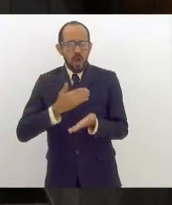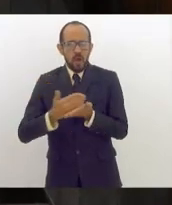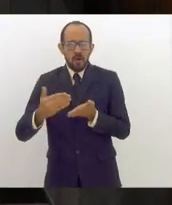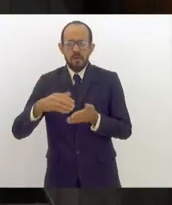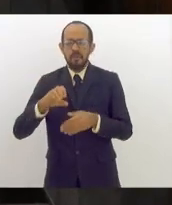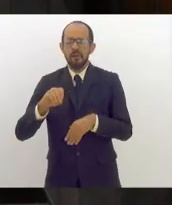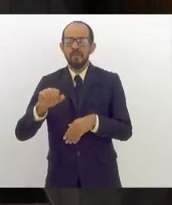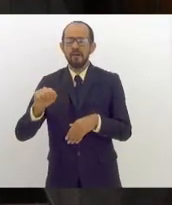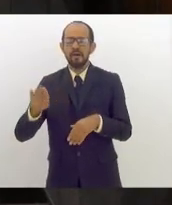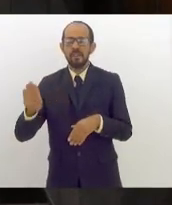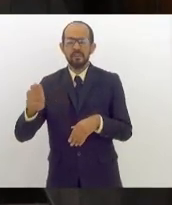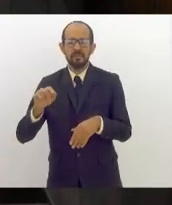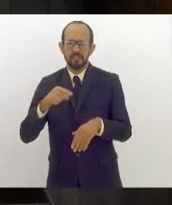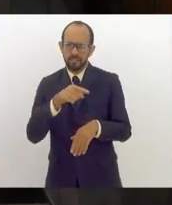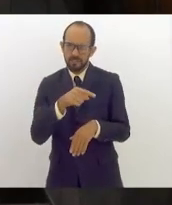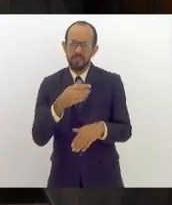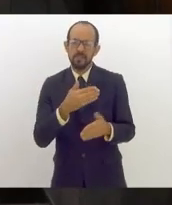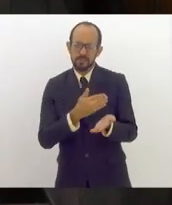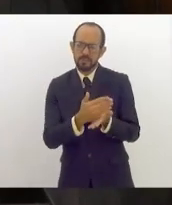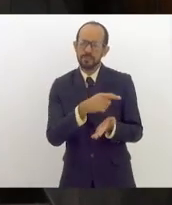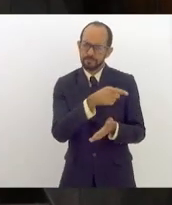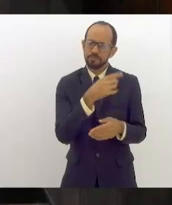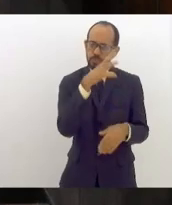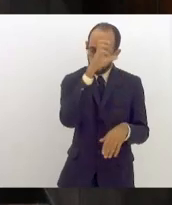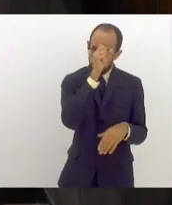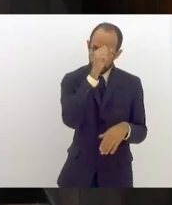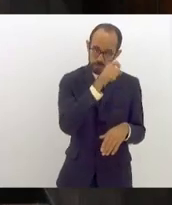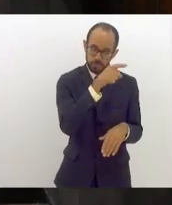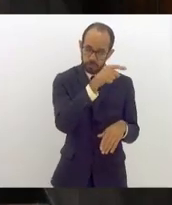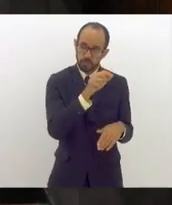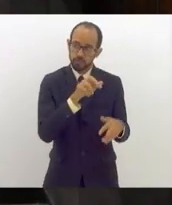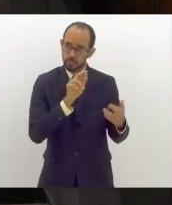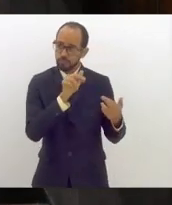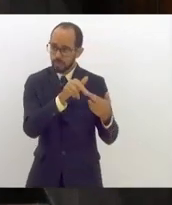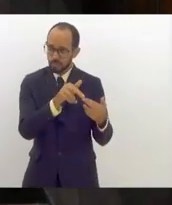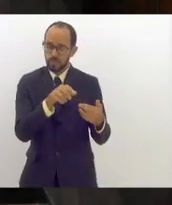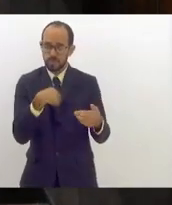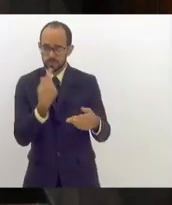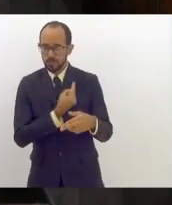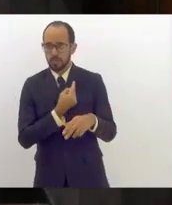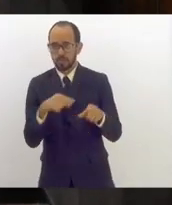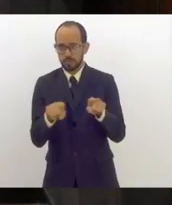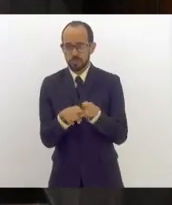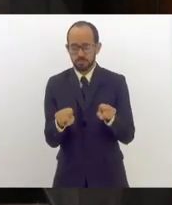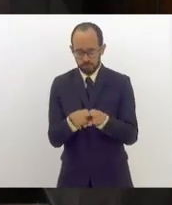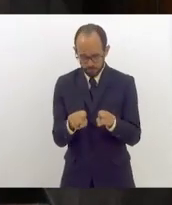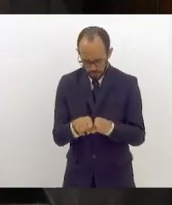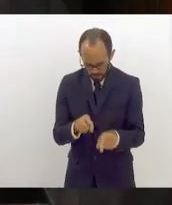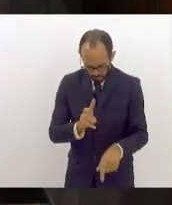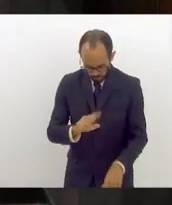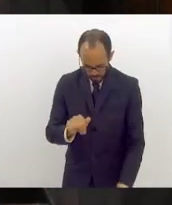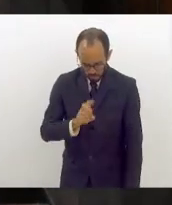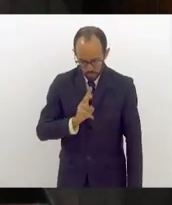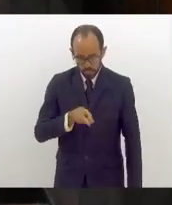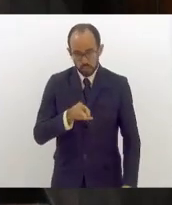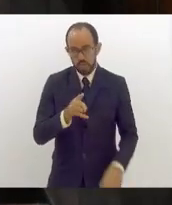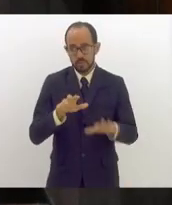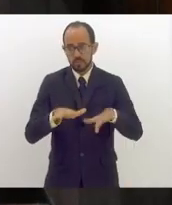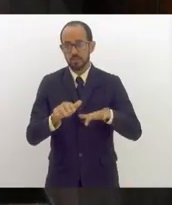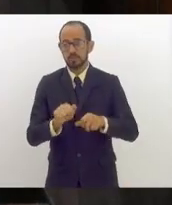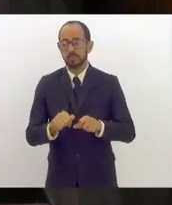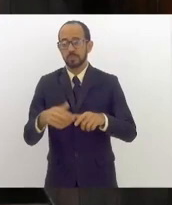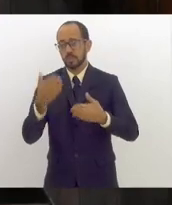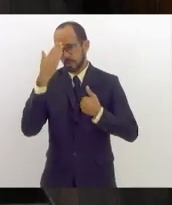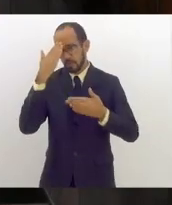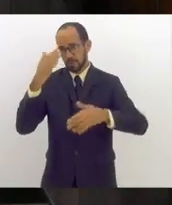aprendi muito com seus exemplos é o senhor é uma referência para todos nós continuar sempre sendo queria fazer um agradecimento